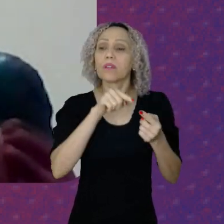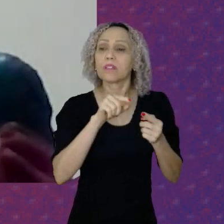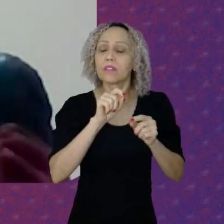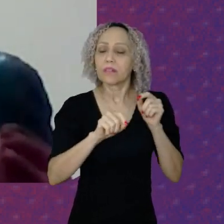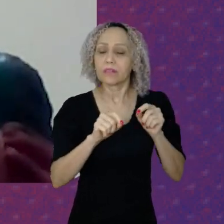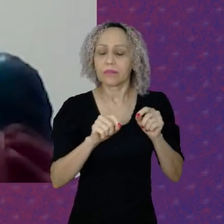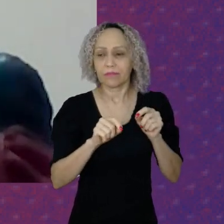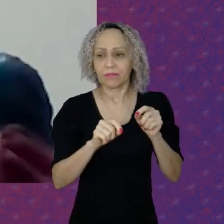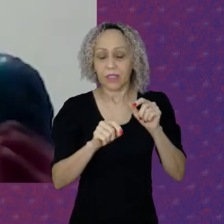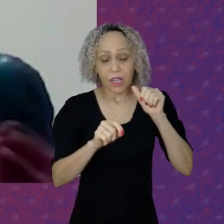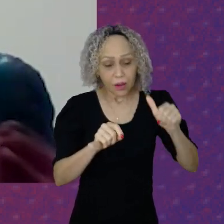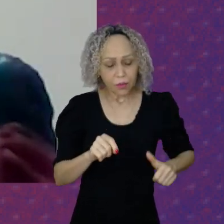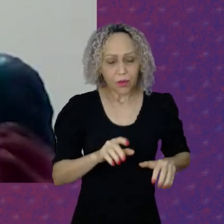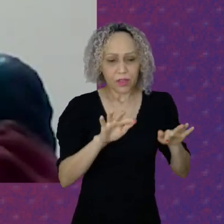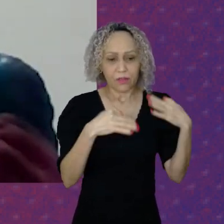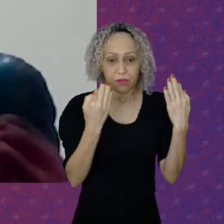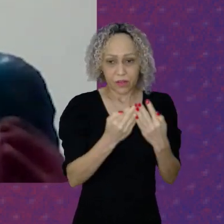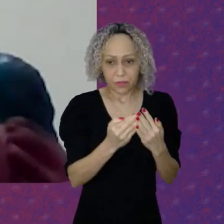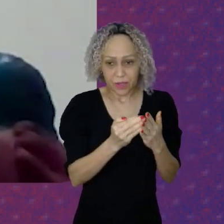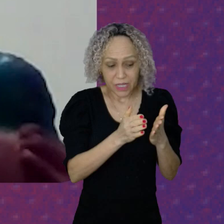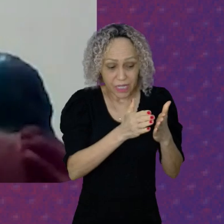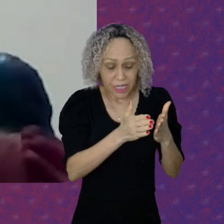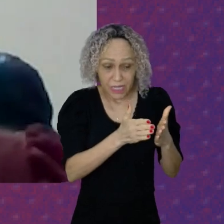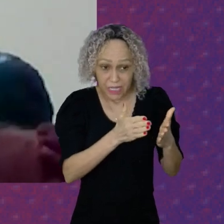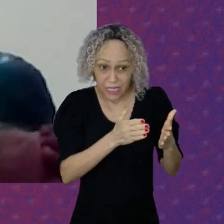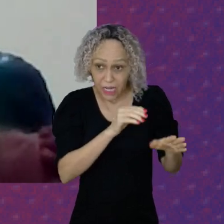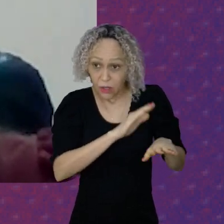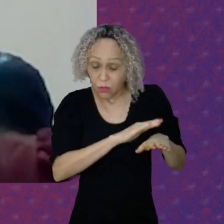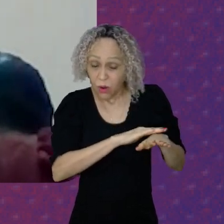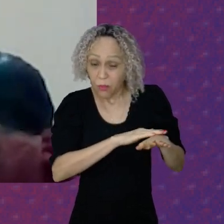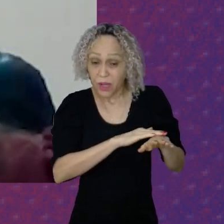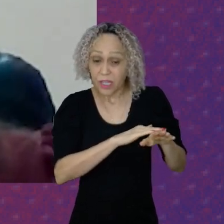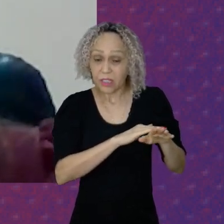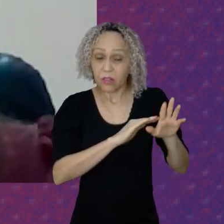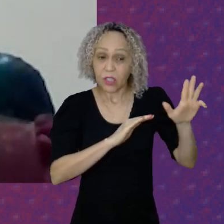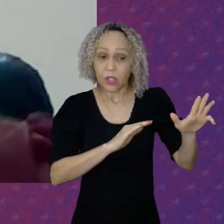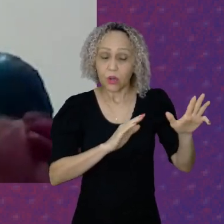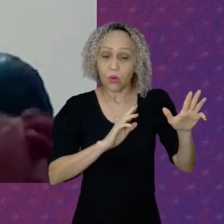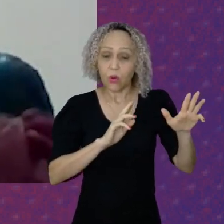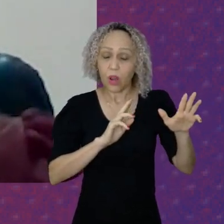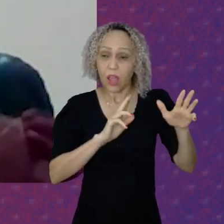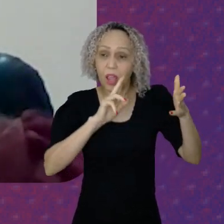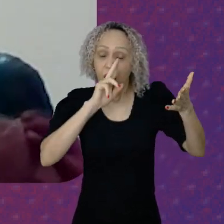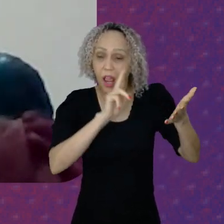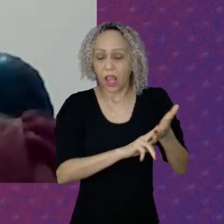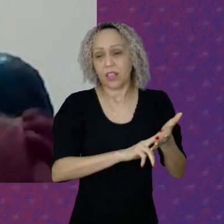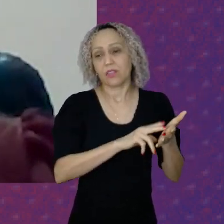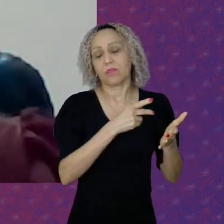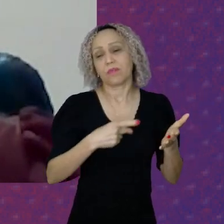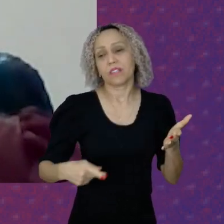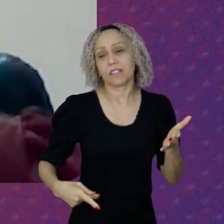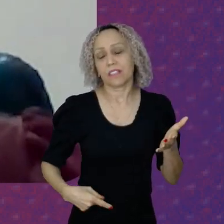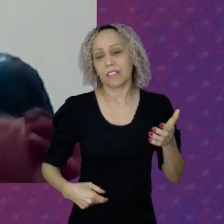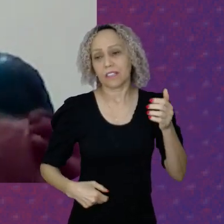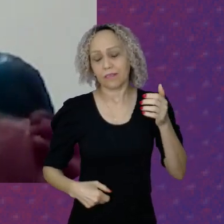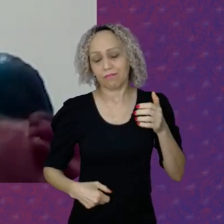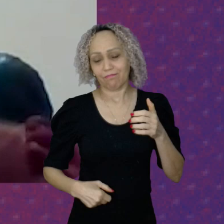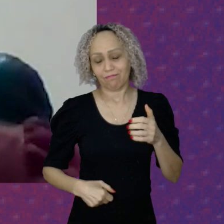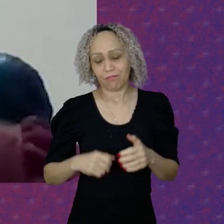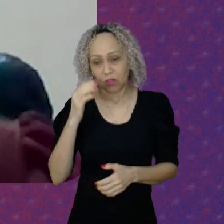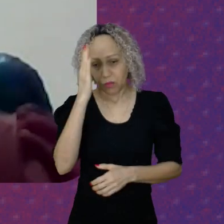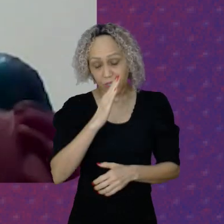Bolsa Família, agora a partir do momento em que ele assume a presidência do Brasil. Então, retoma-se o